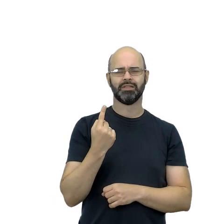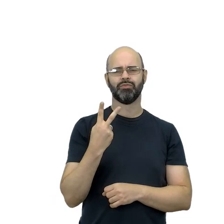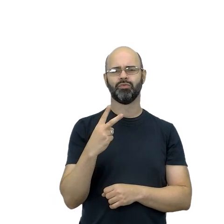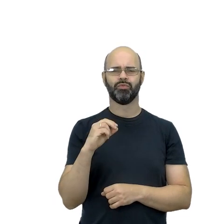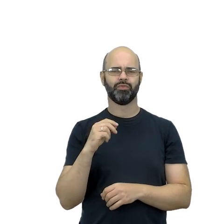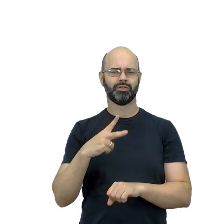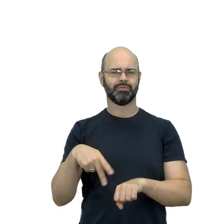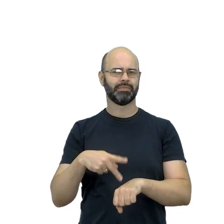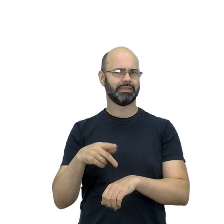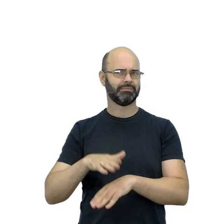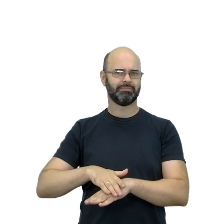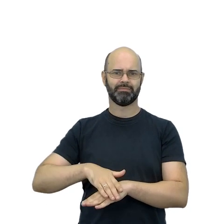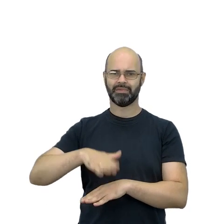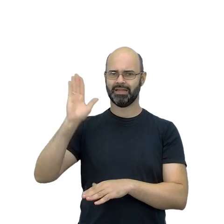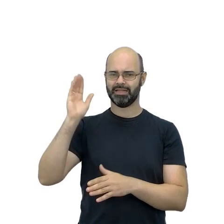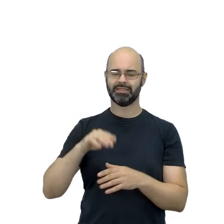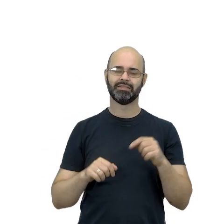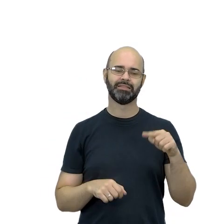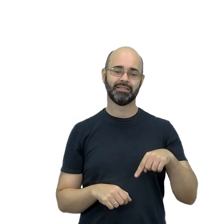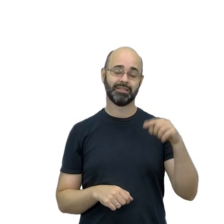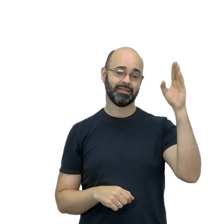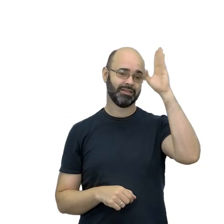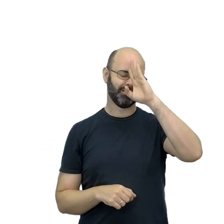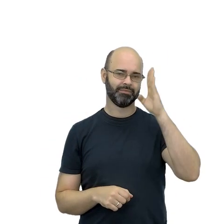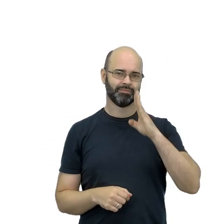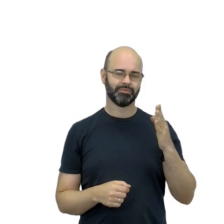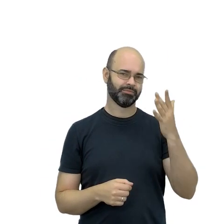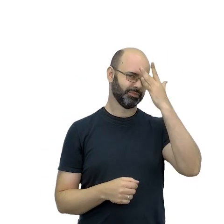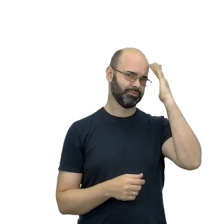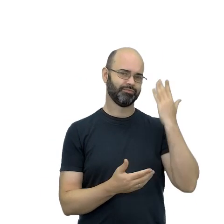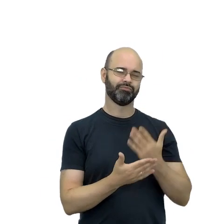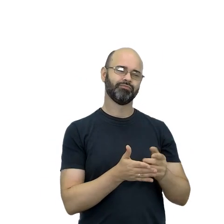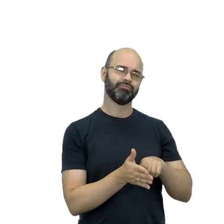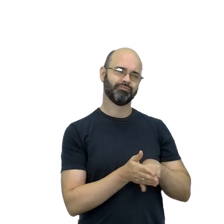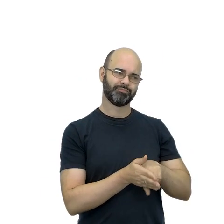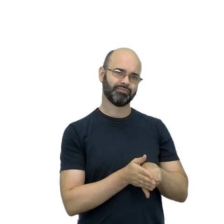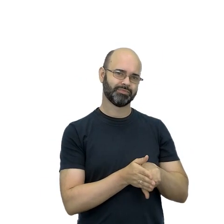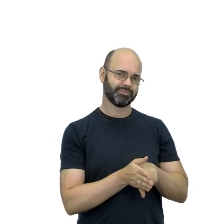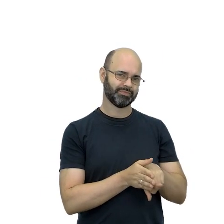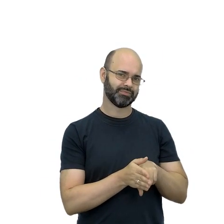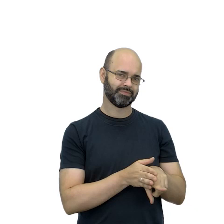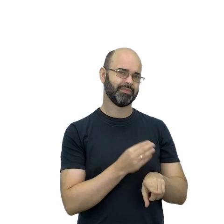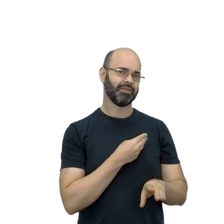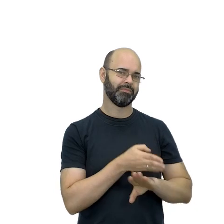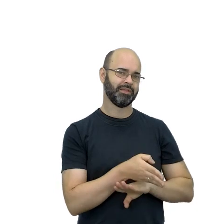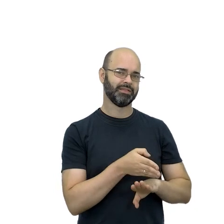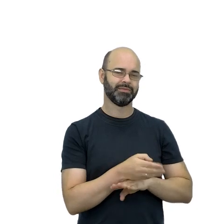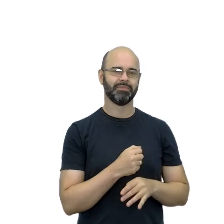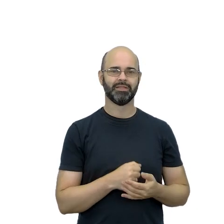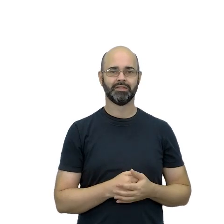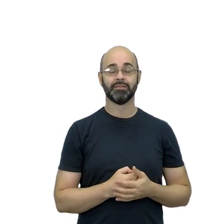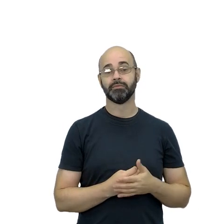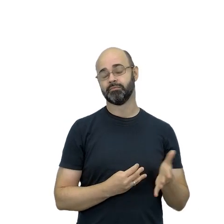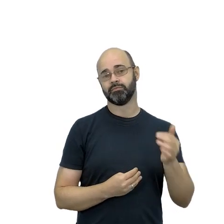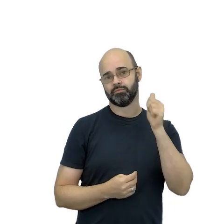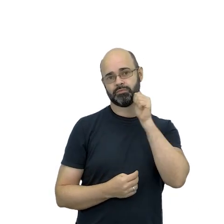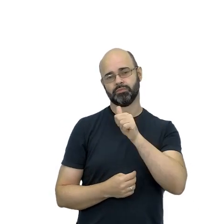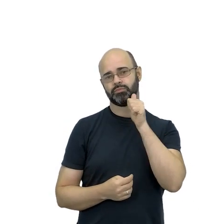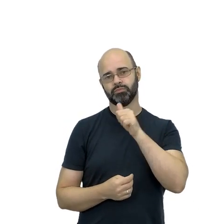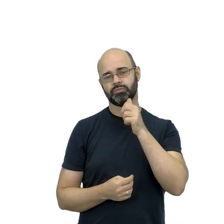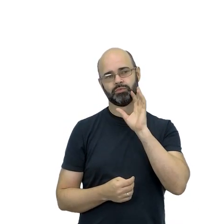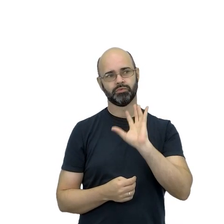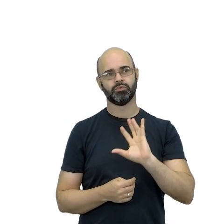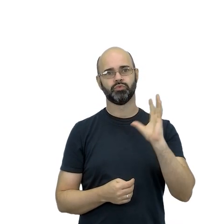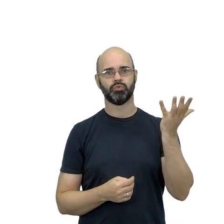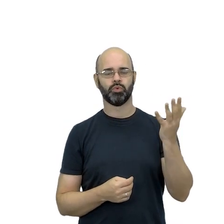países. No Brasil, diversas equipes de pesquisadores participaram desse estudo. Na verdade, é um estudo que fala que a mulher surge muito na